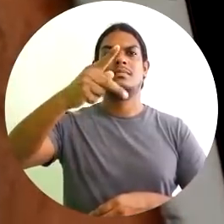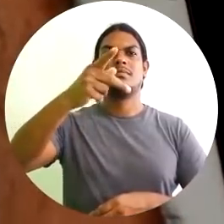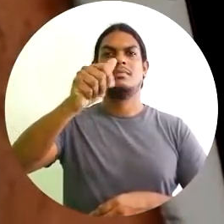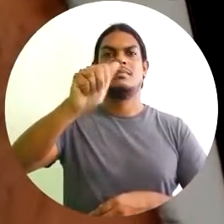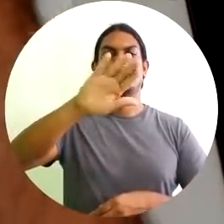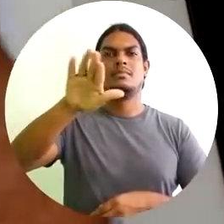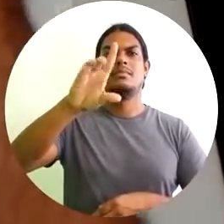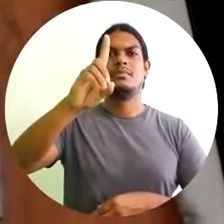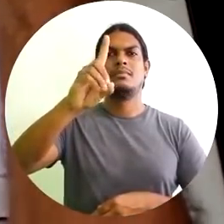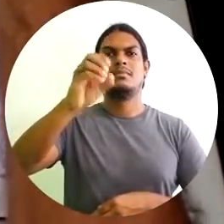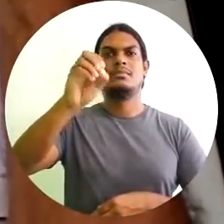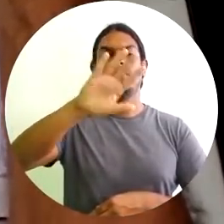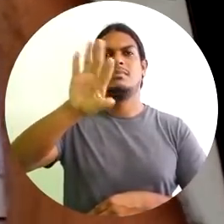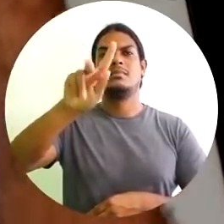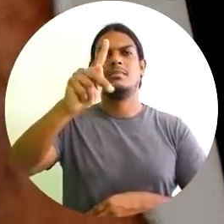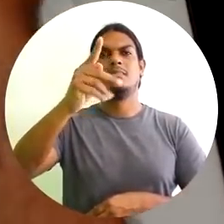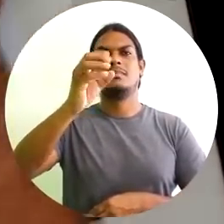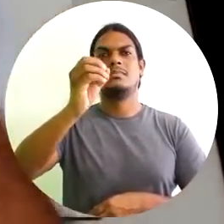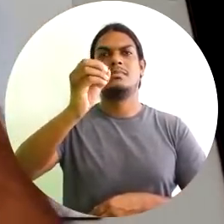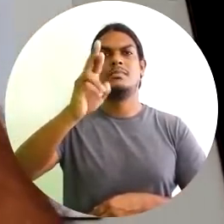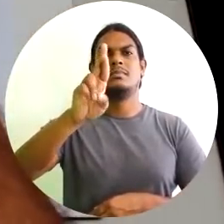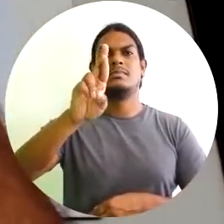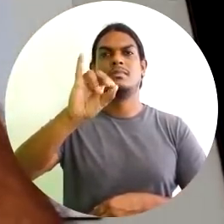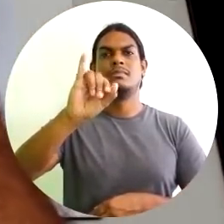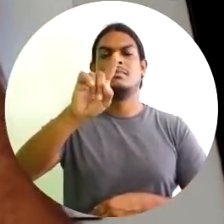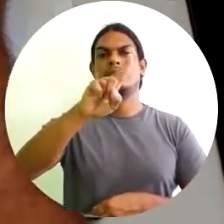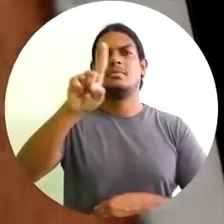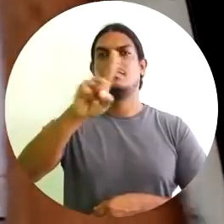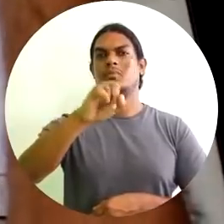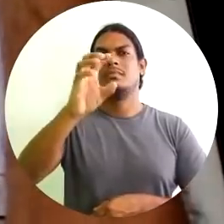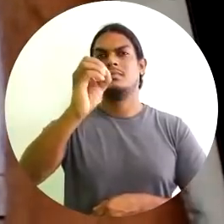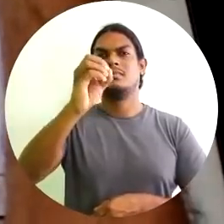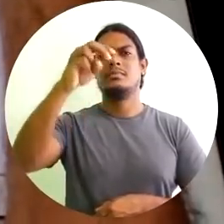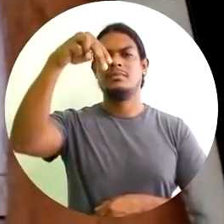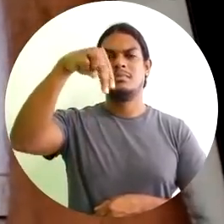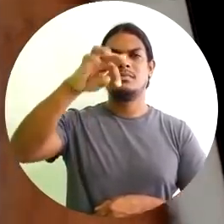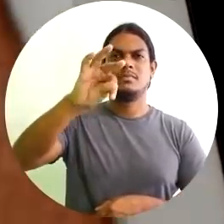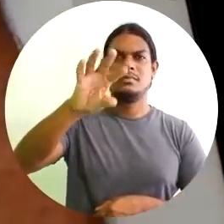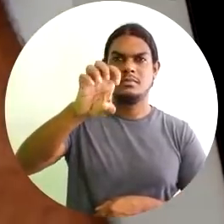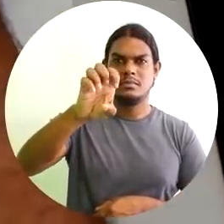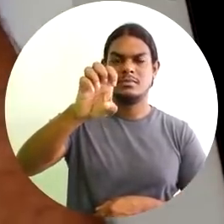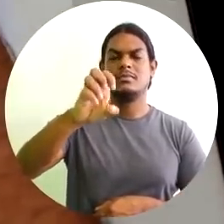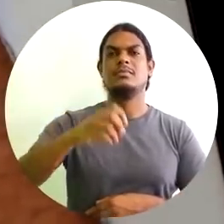Puxo as linhas imaginárias e faço